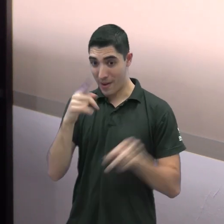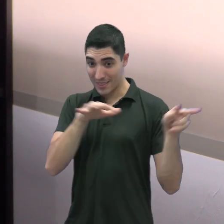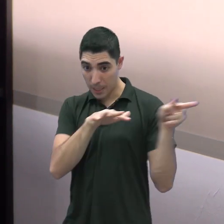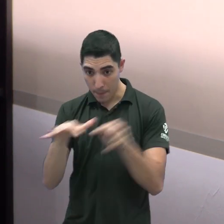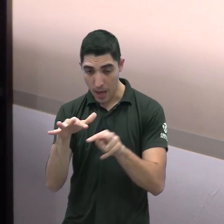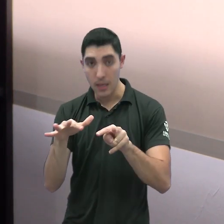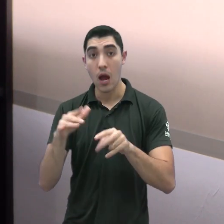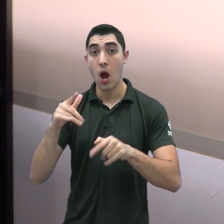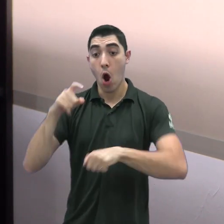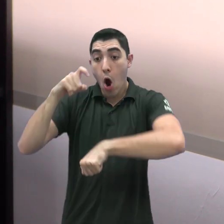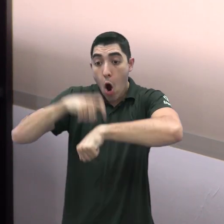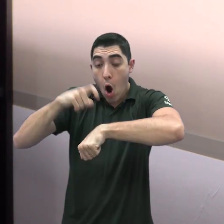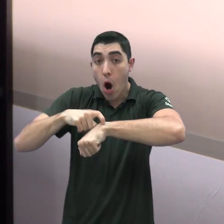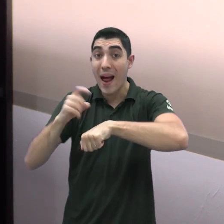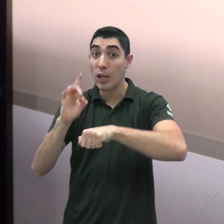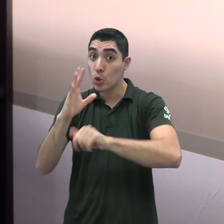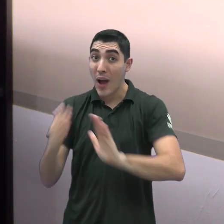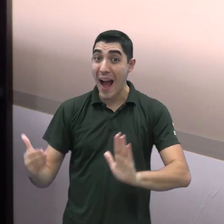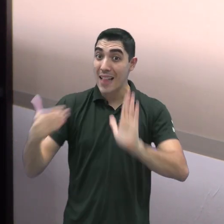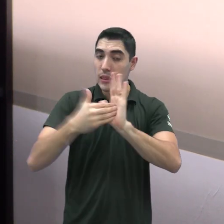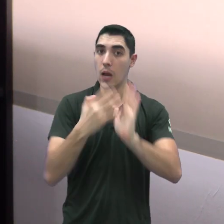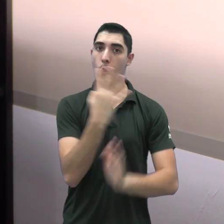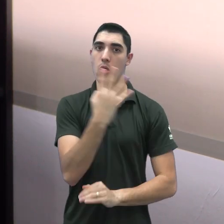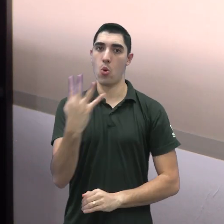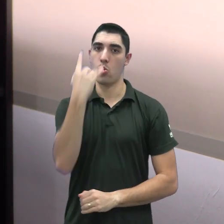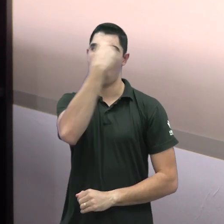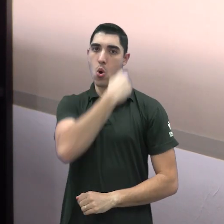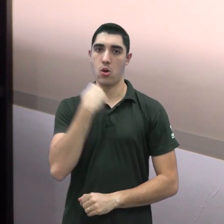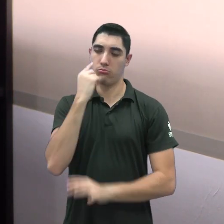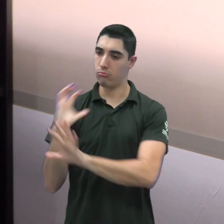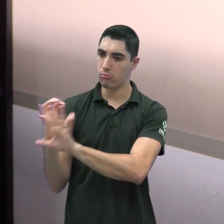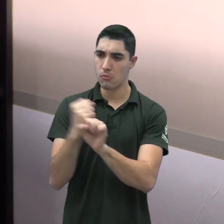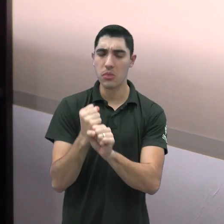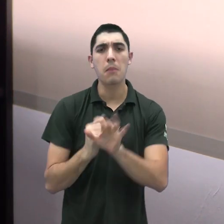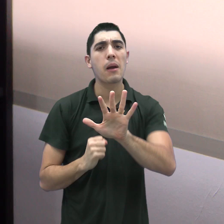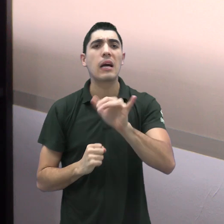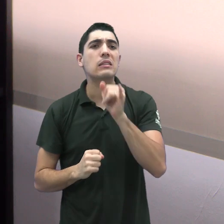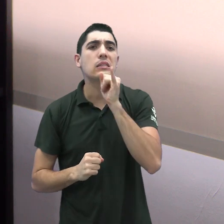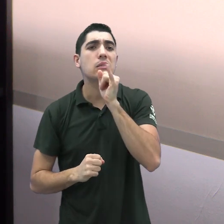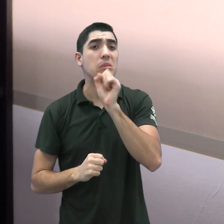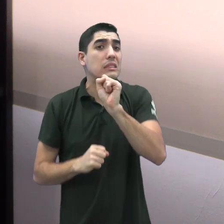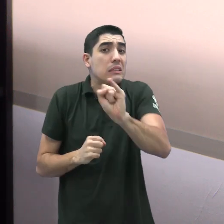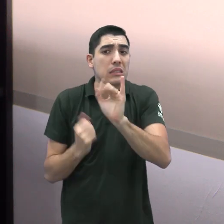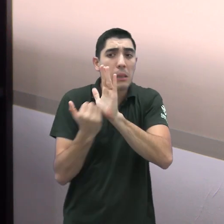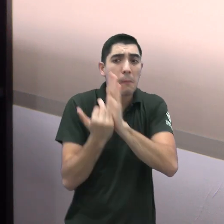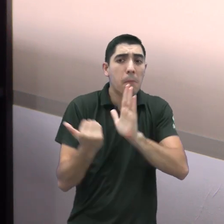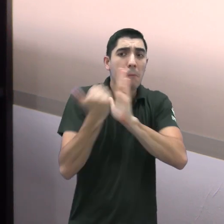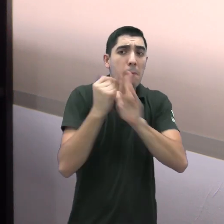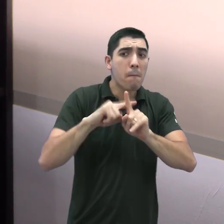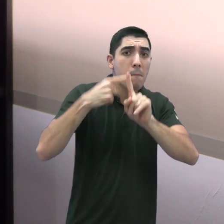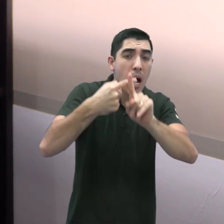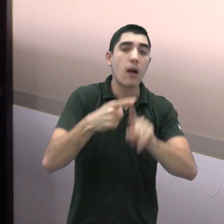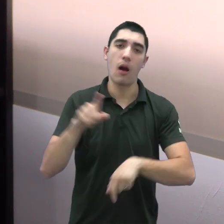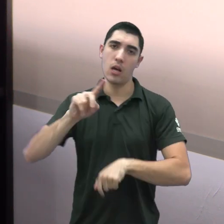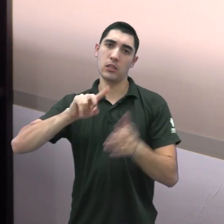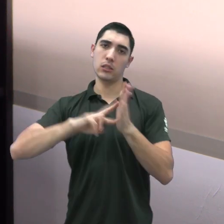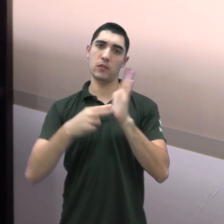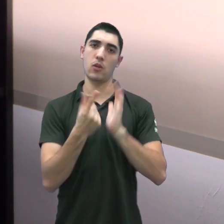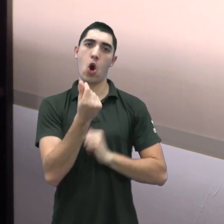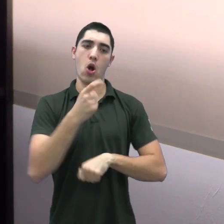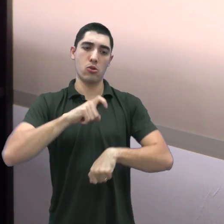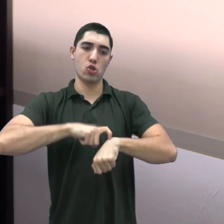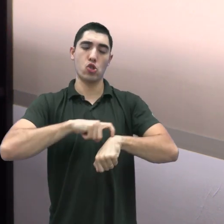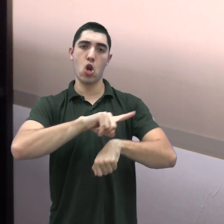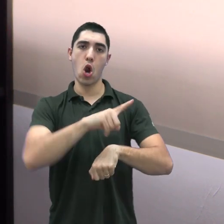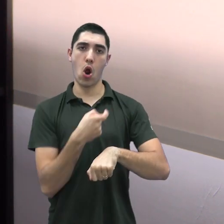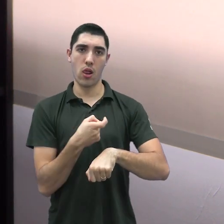tem que dividir essas horas para que não ultrapasse as 44 horas. E se ultrapassar, eles têm direito à hora